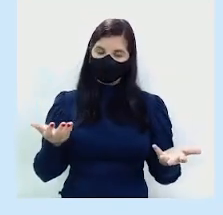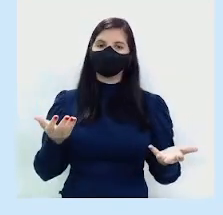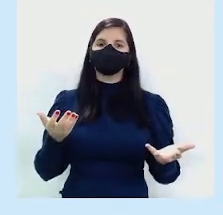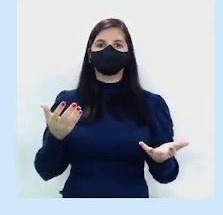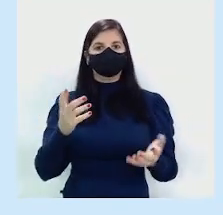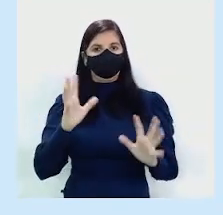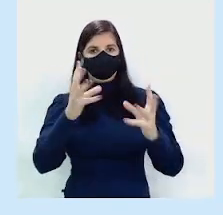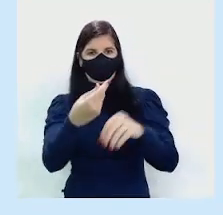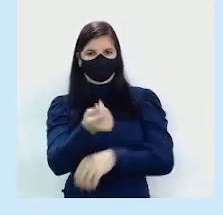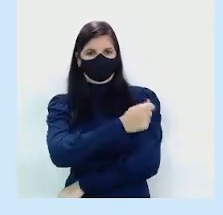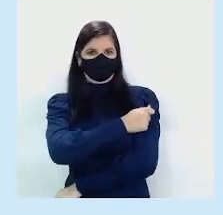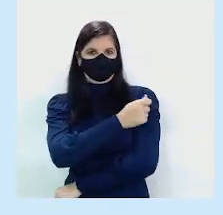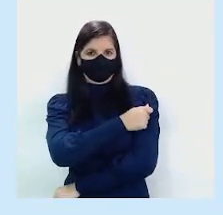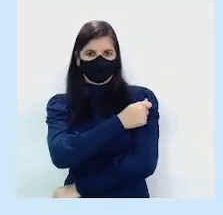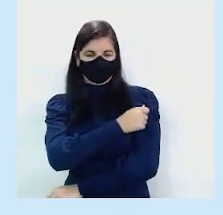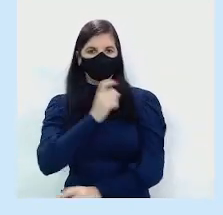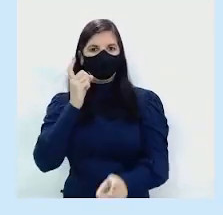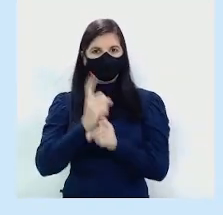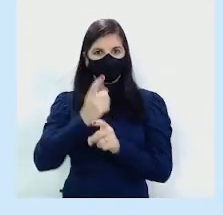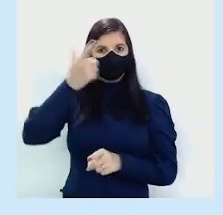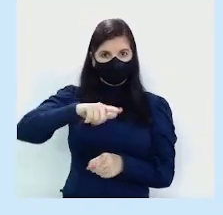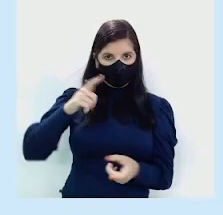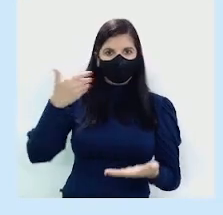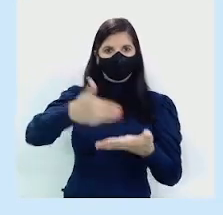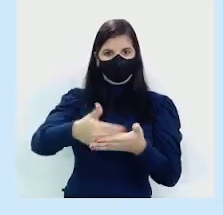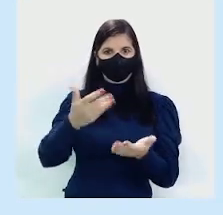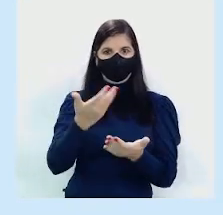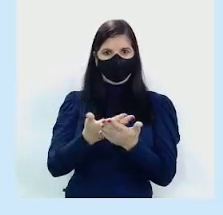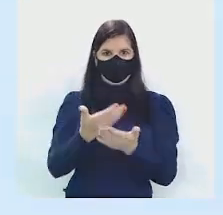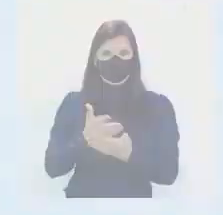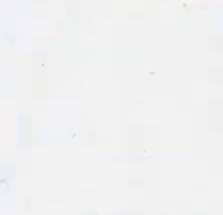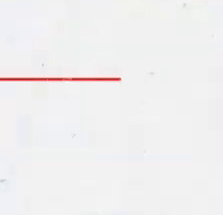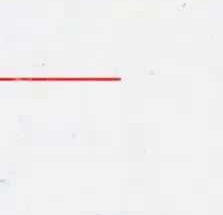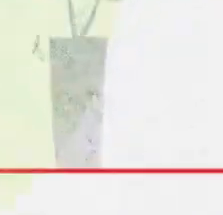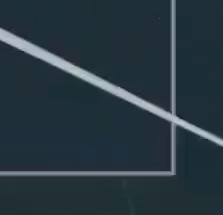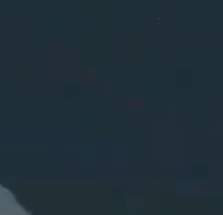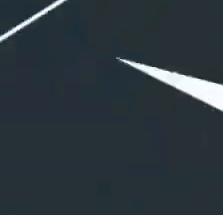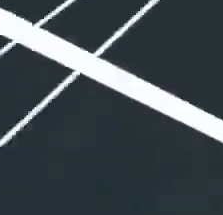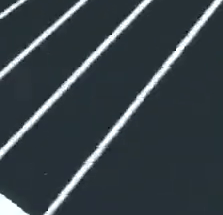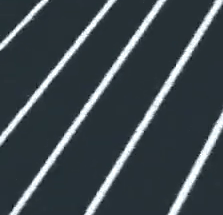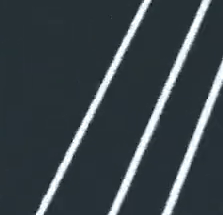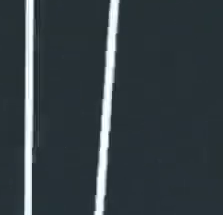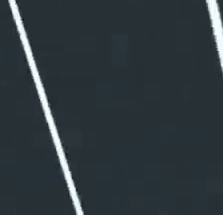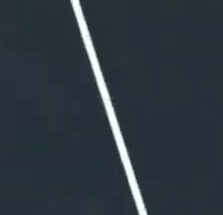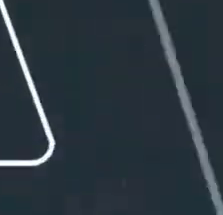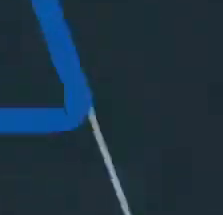todos os meus estudantes, e conto com vocês na próxima aula. Tchau!